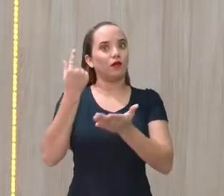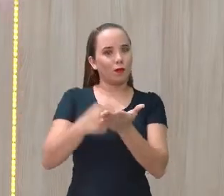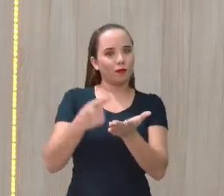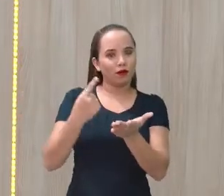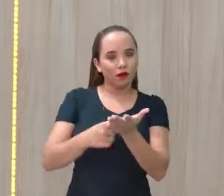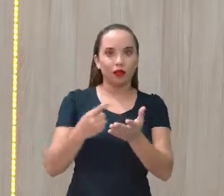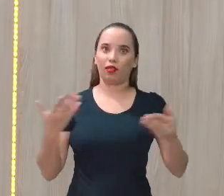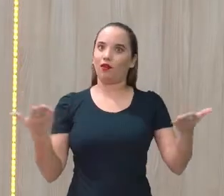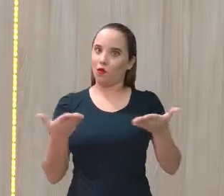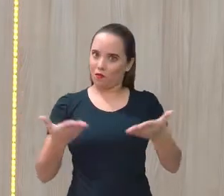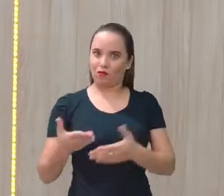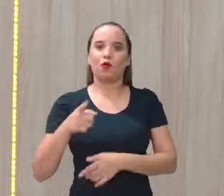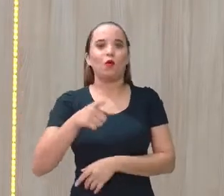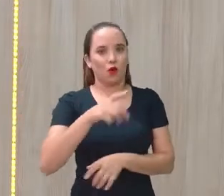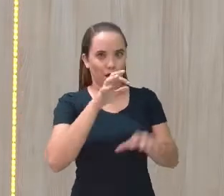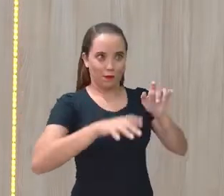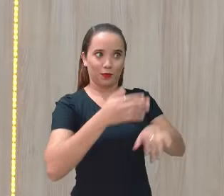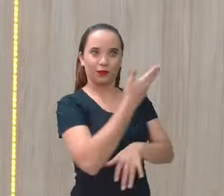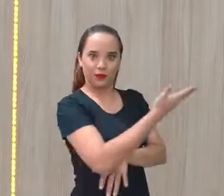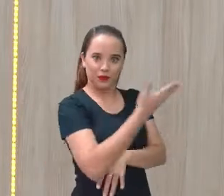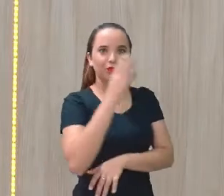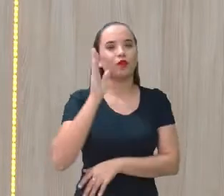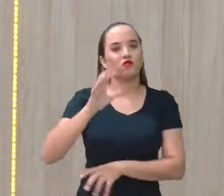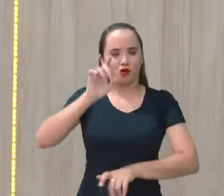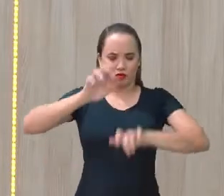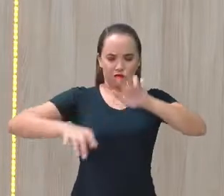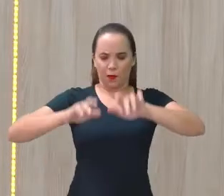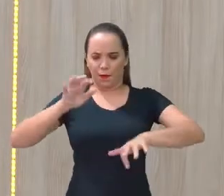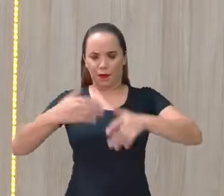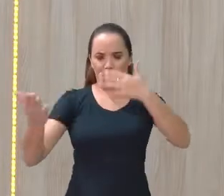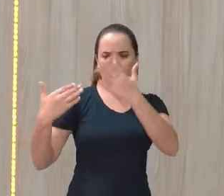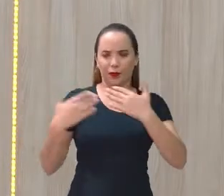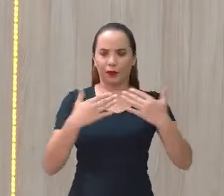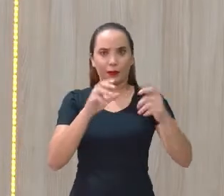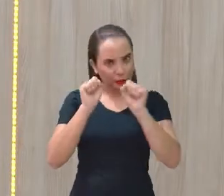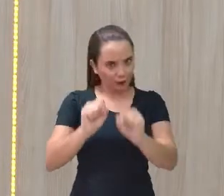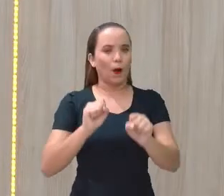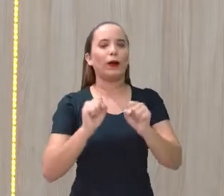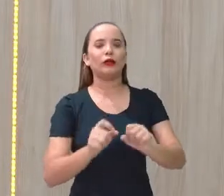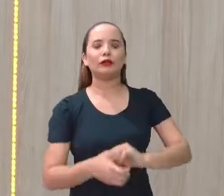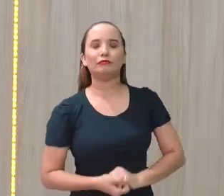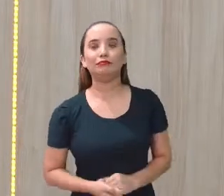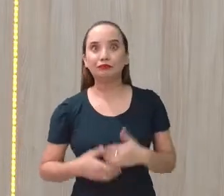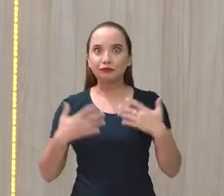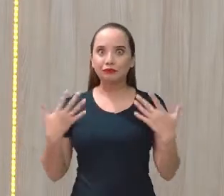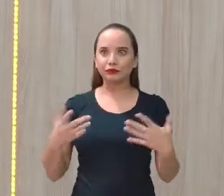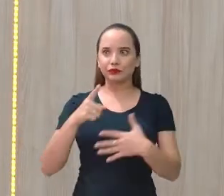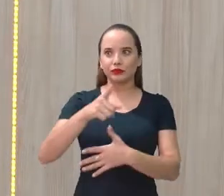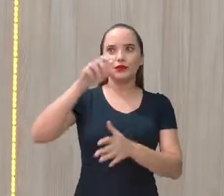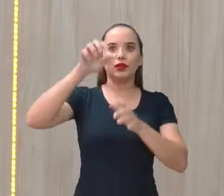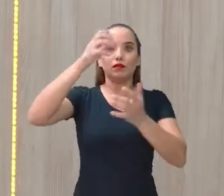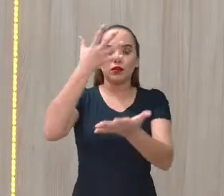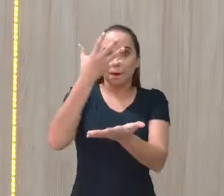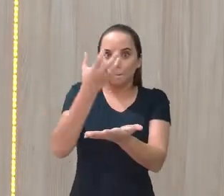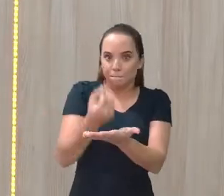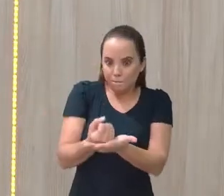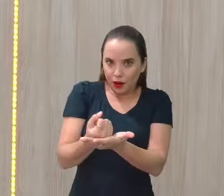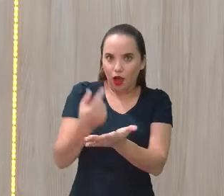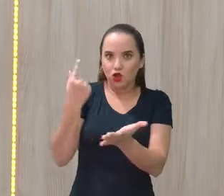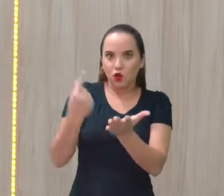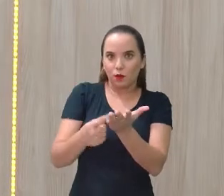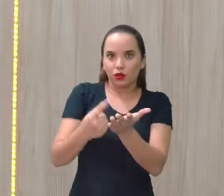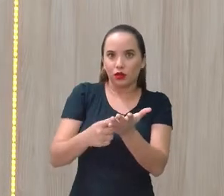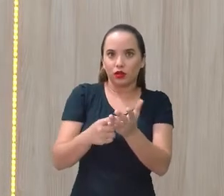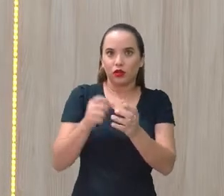vocês estão aí, a professora está no chat, conversa, comenta, certo? Então, pode baixar o aplicativo por onde, bota o QR